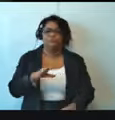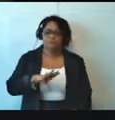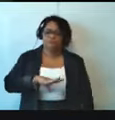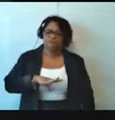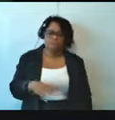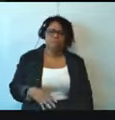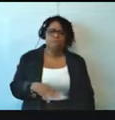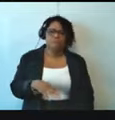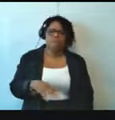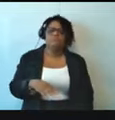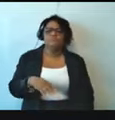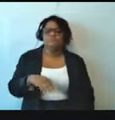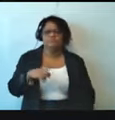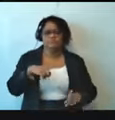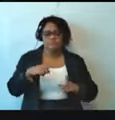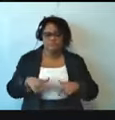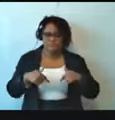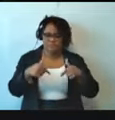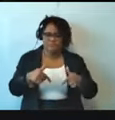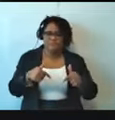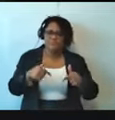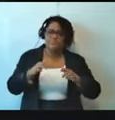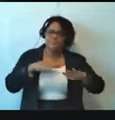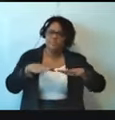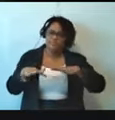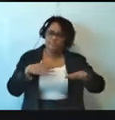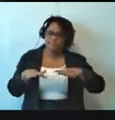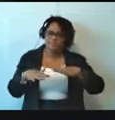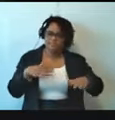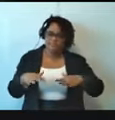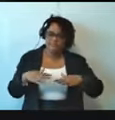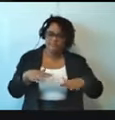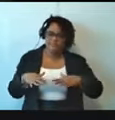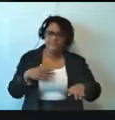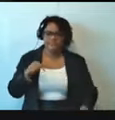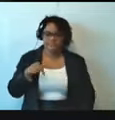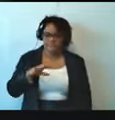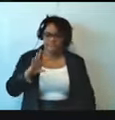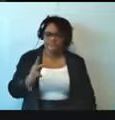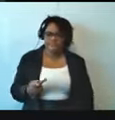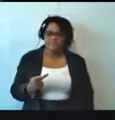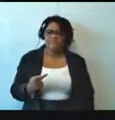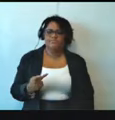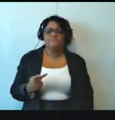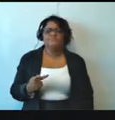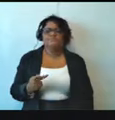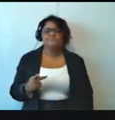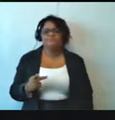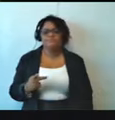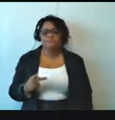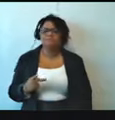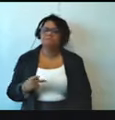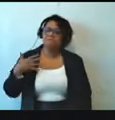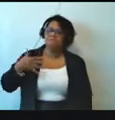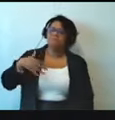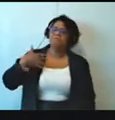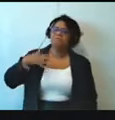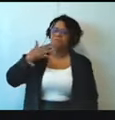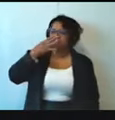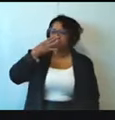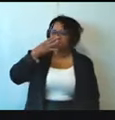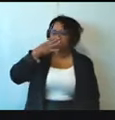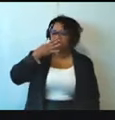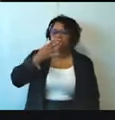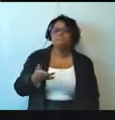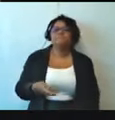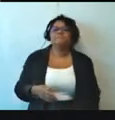enfrentar essa questão da mobilidade, particularmente em Belo Horizonte, tem que ser relevada. Gostaria